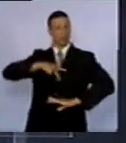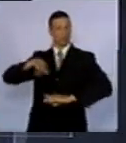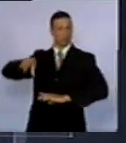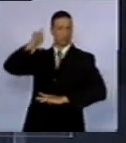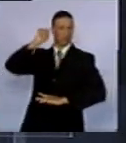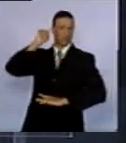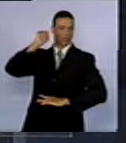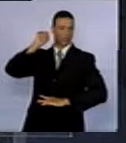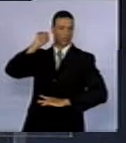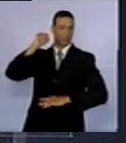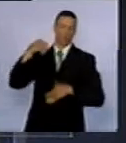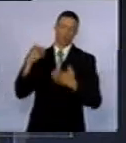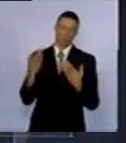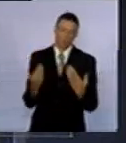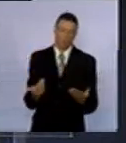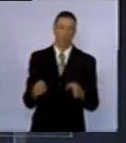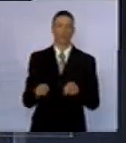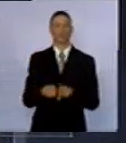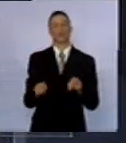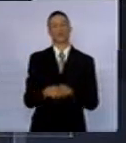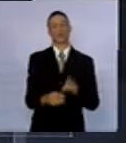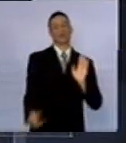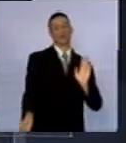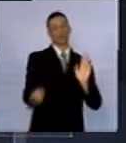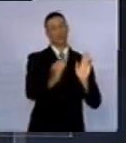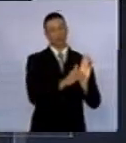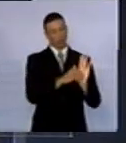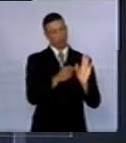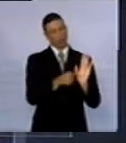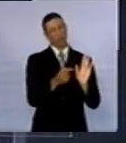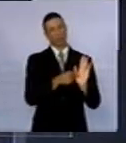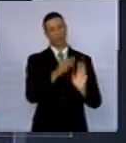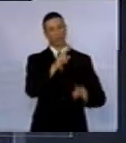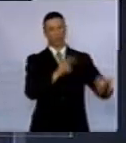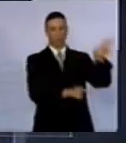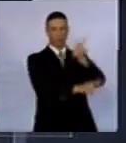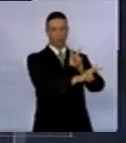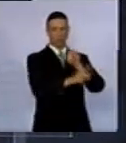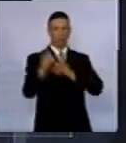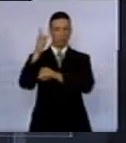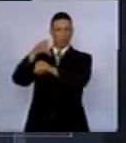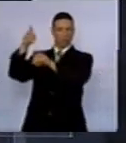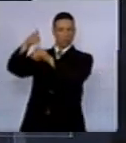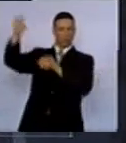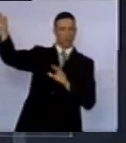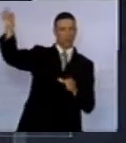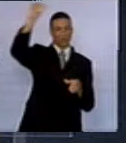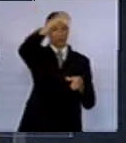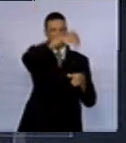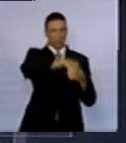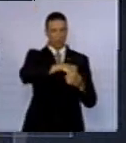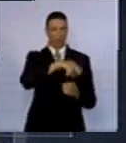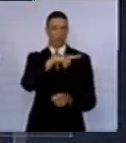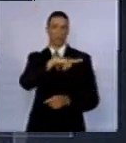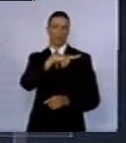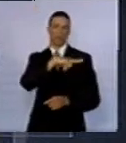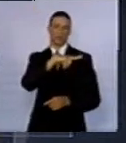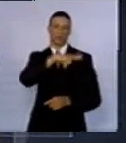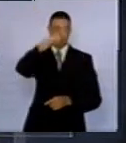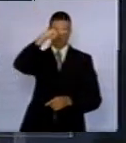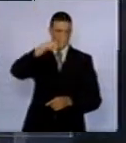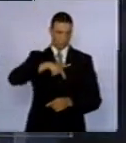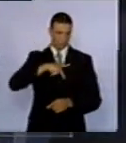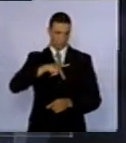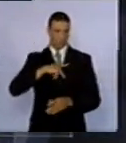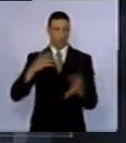No mesmo sentido, houve incremento da demanda por produções audiovisuais nacionais, sobretudo pelas independentes. Hoje, há 20